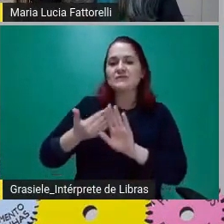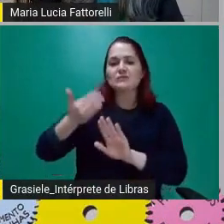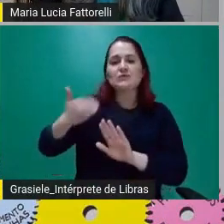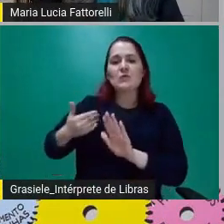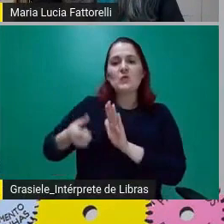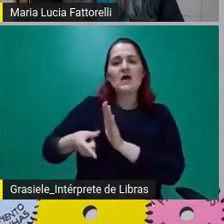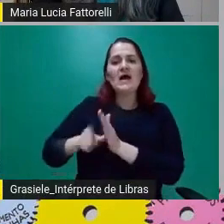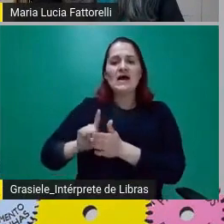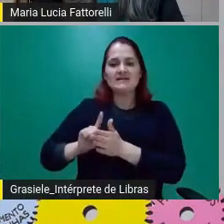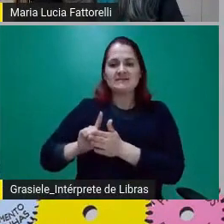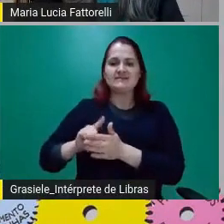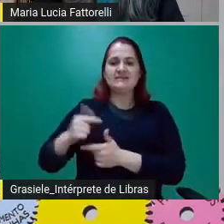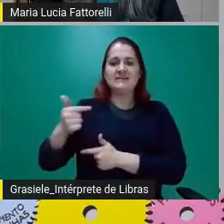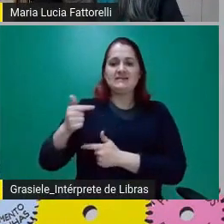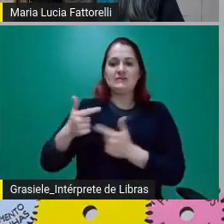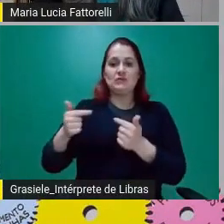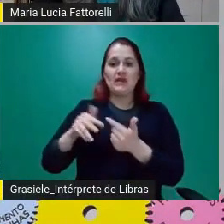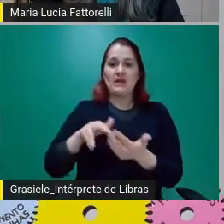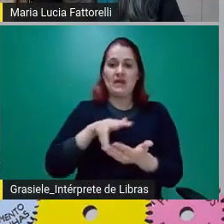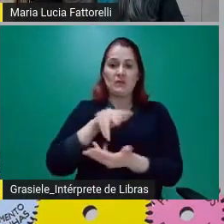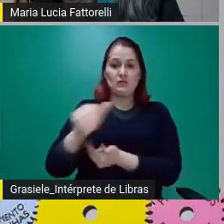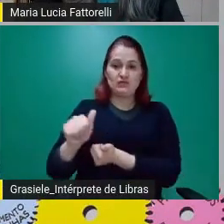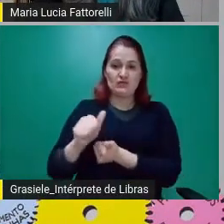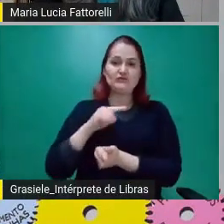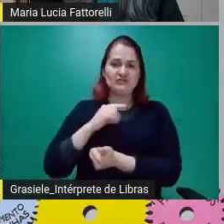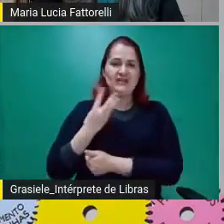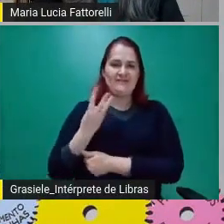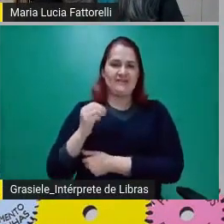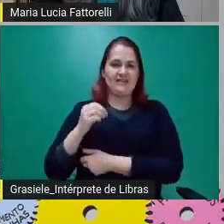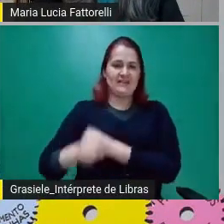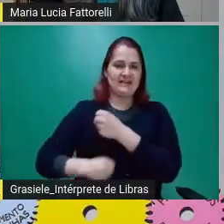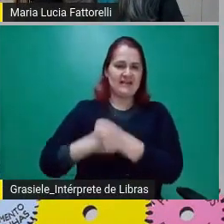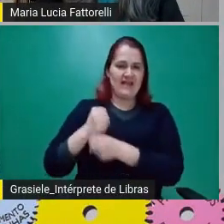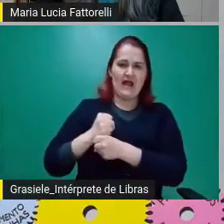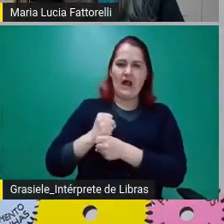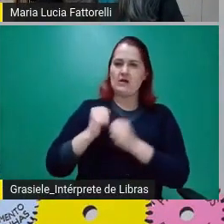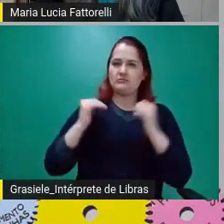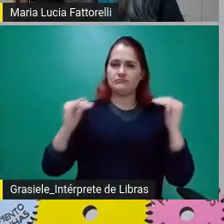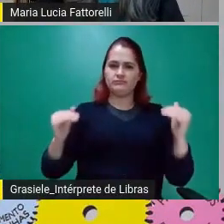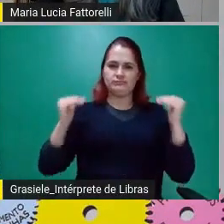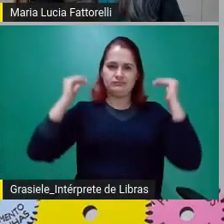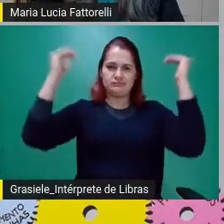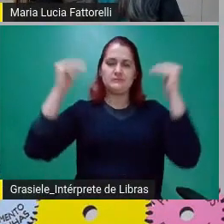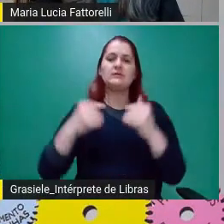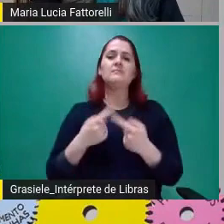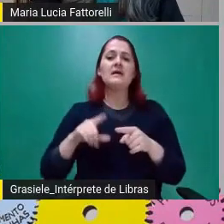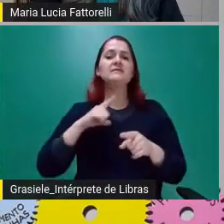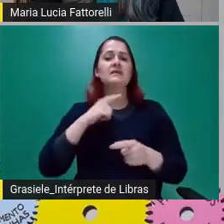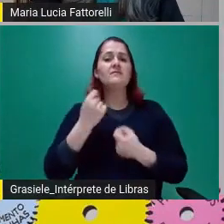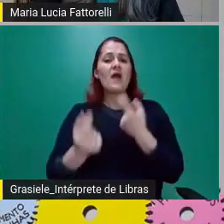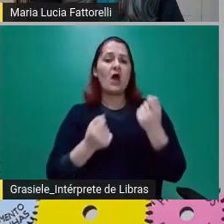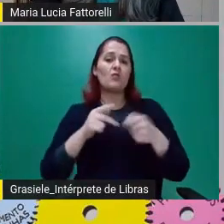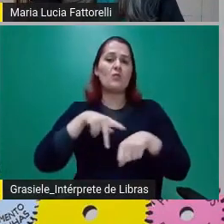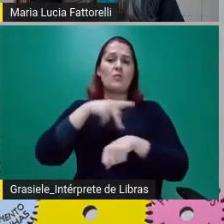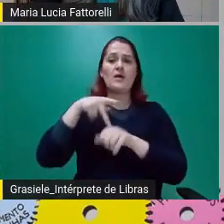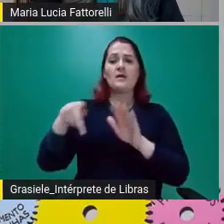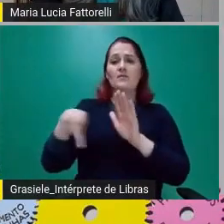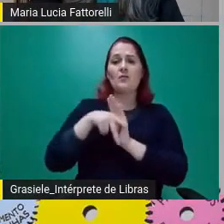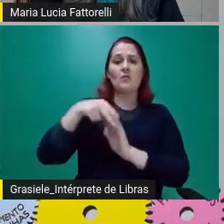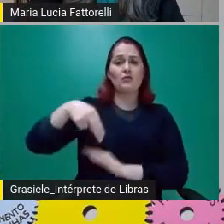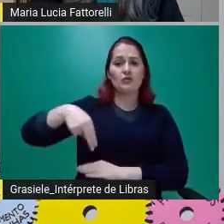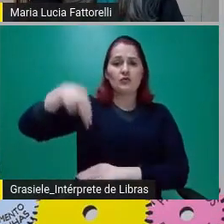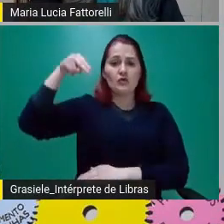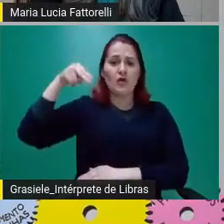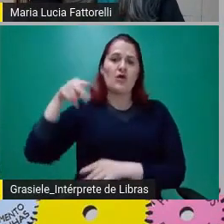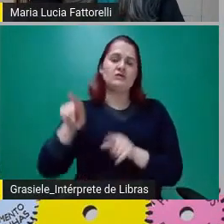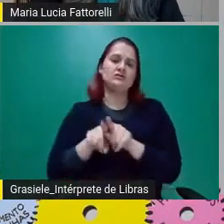o lucro com a garantia de direitos, né, como alguns países escandinavos ali conseguiram experienciar.